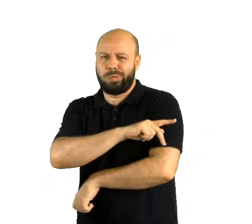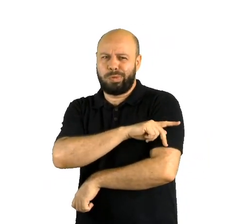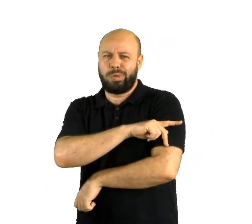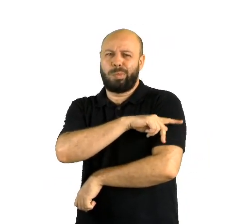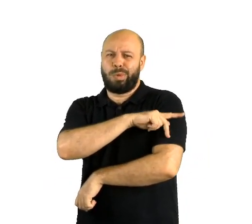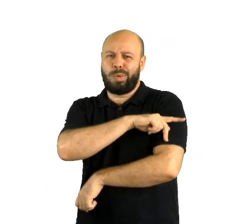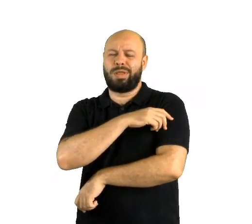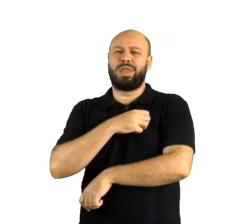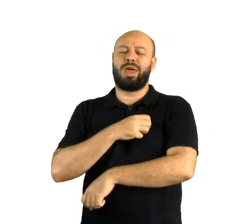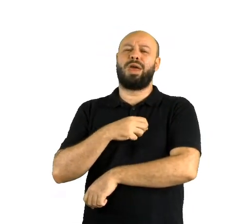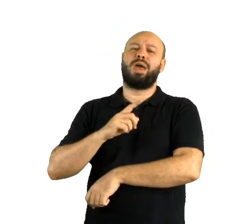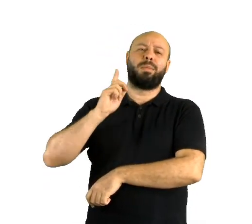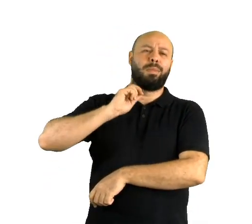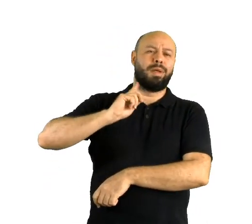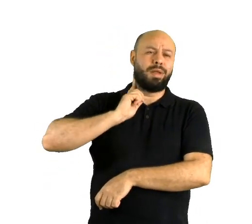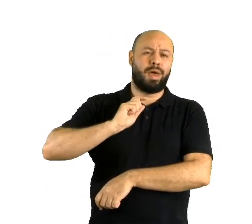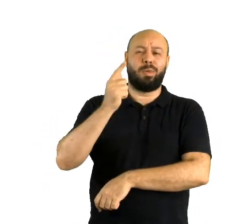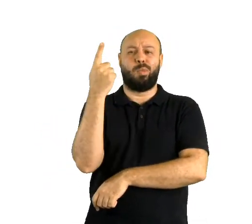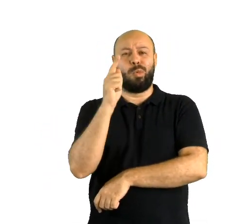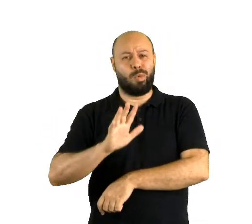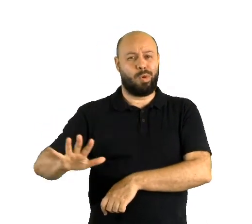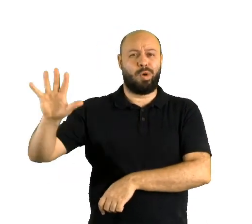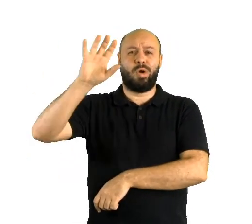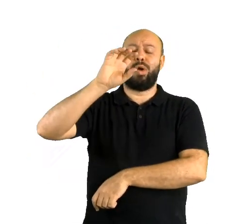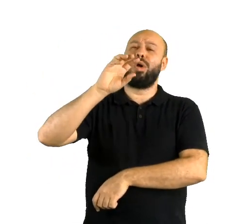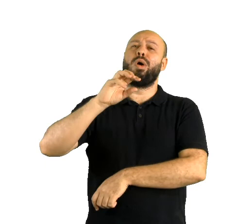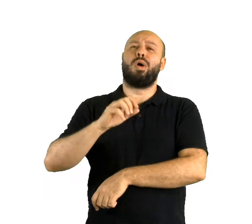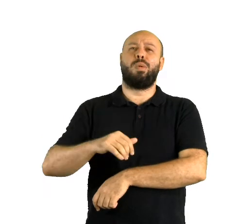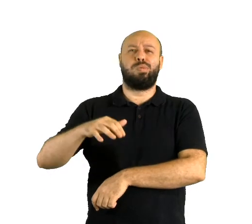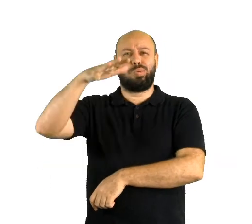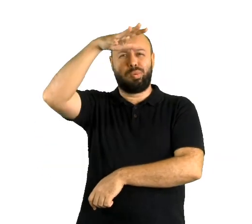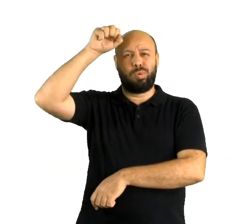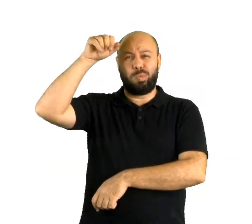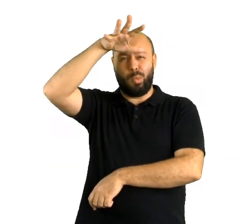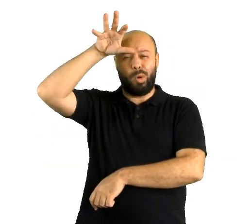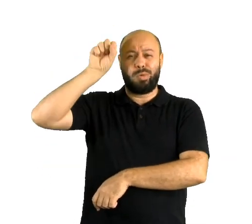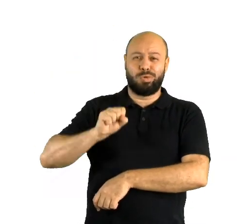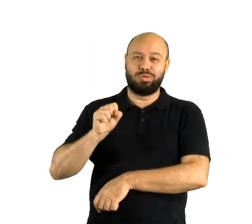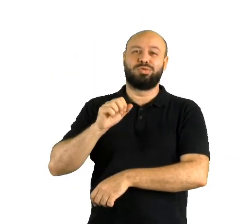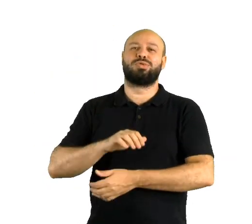Minas Gerais, do Goiás, Mato Grosso do Sul,